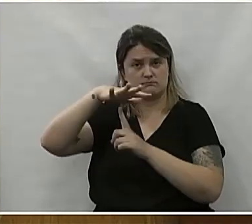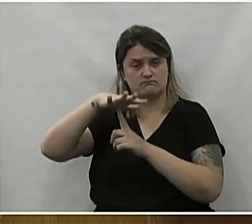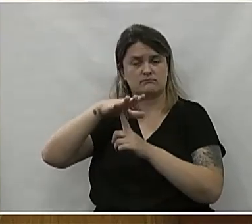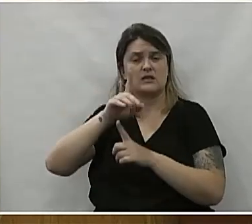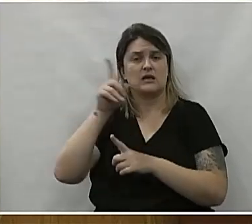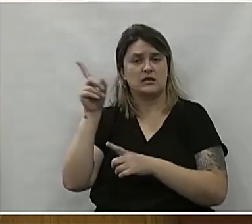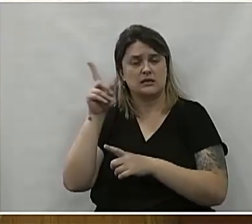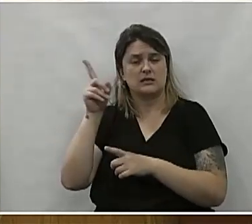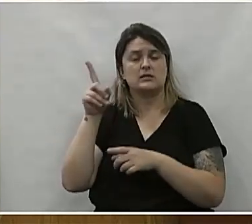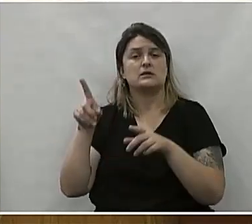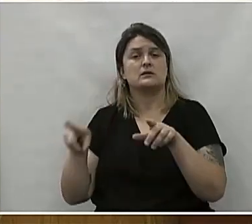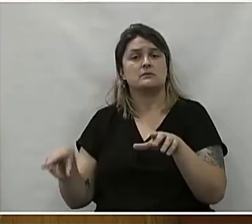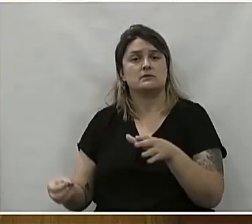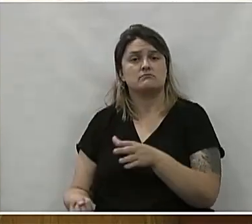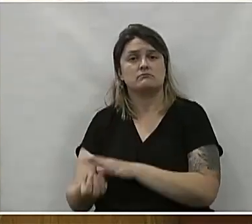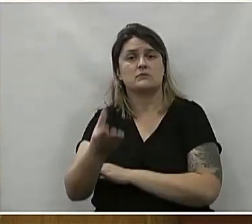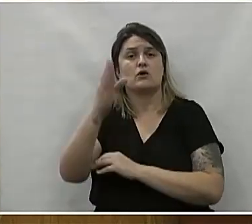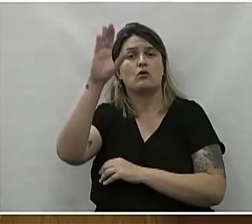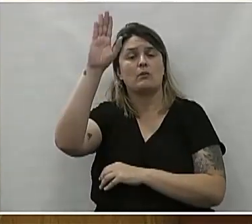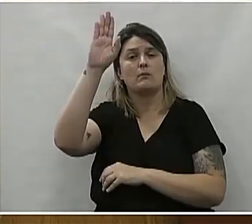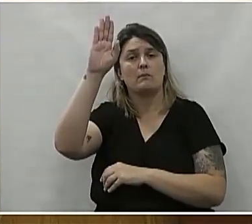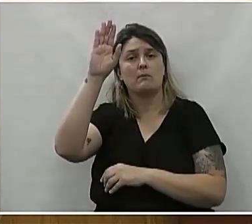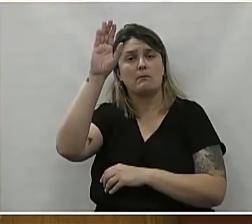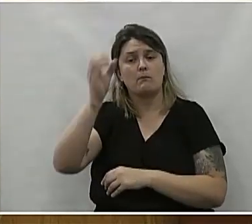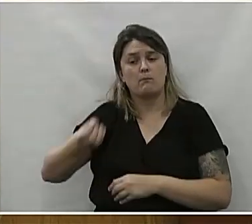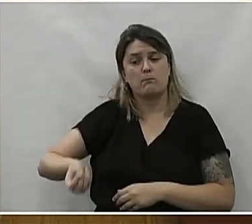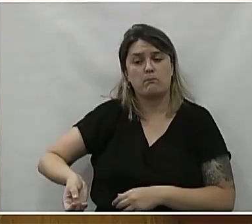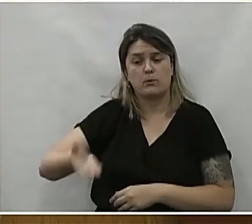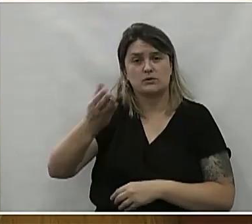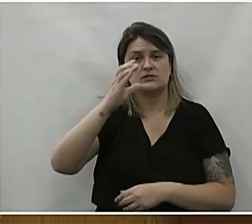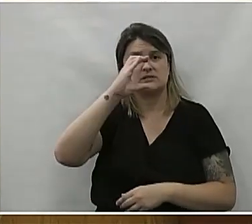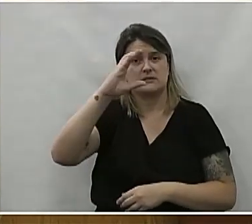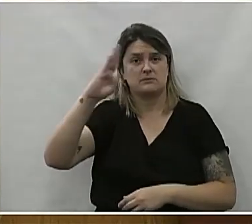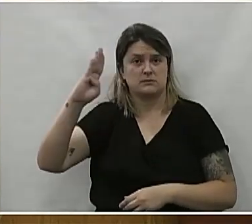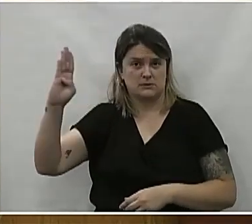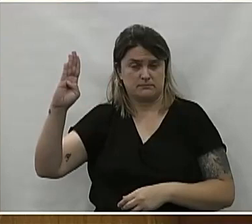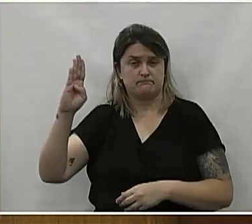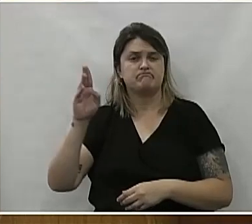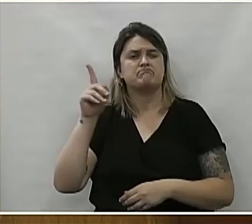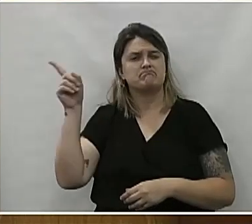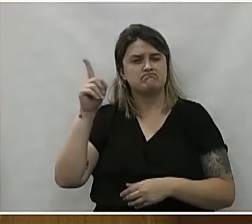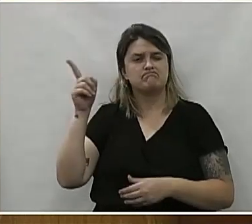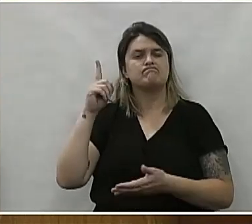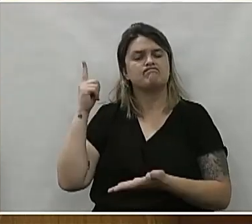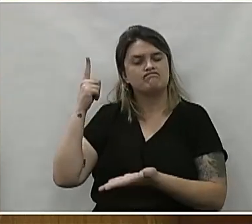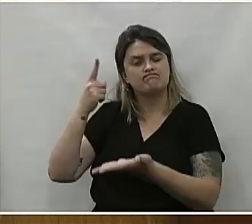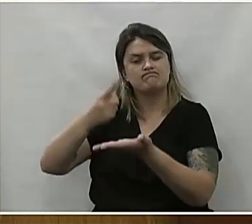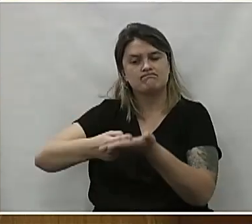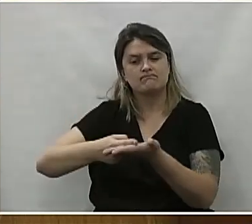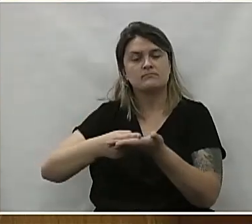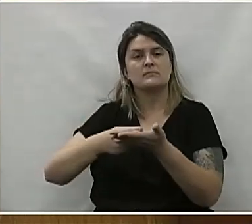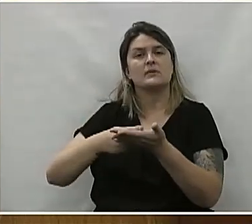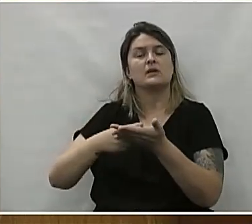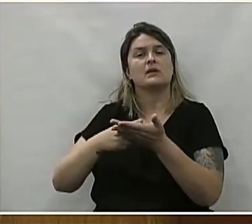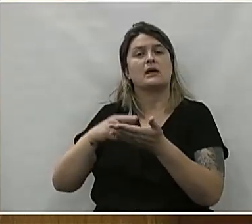fundador Da Confederação de Bochas E Bolão CBB Sua dedicação Também se estendeu A Autarquia Municipal De